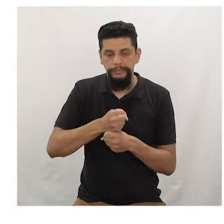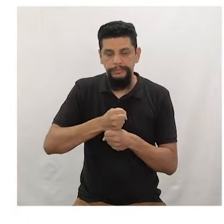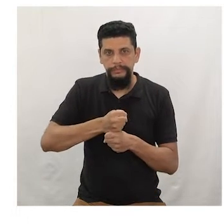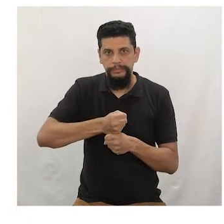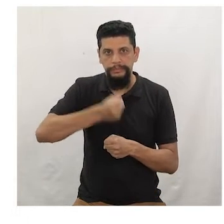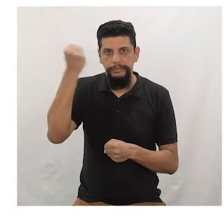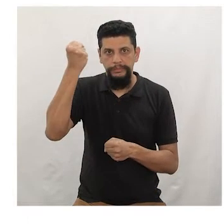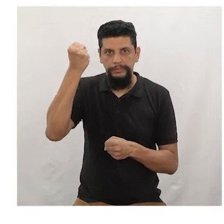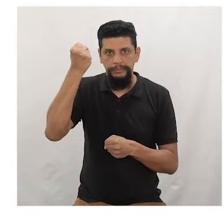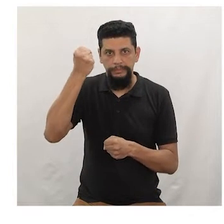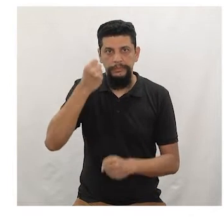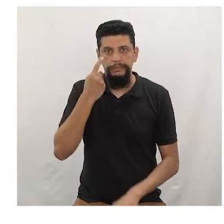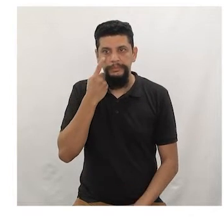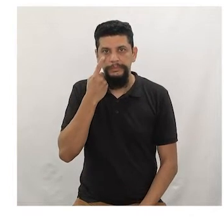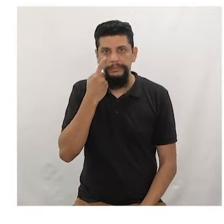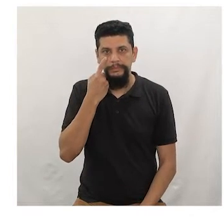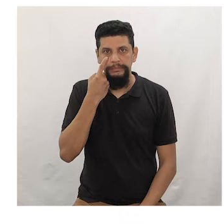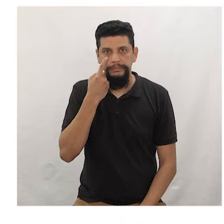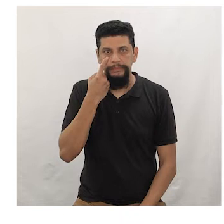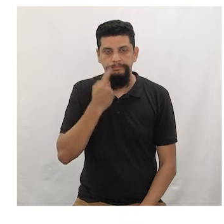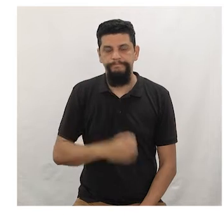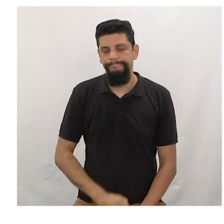o guarda-chuva?